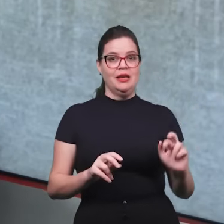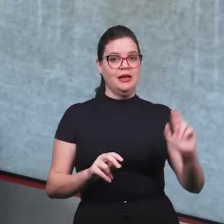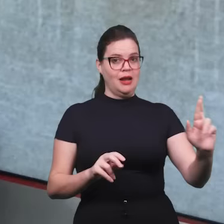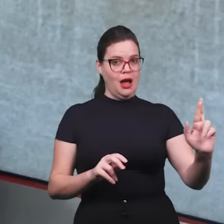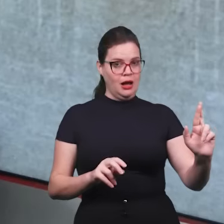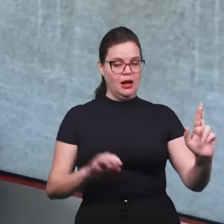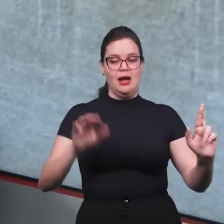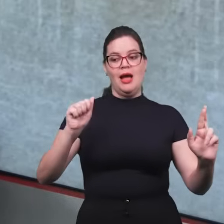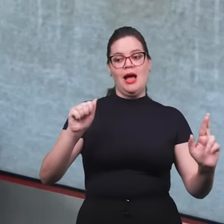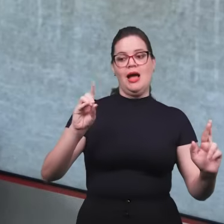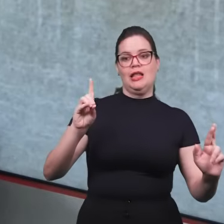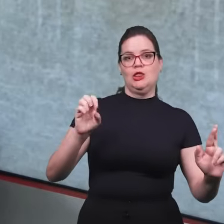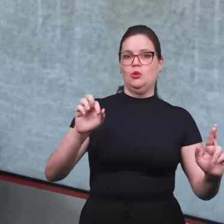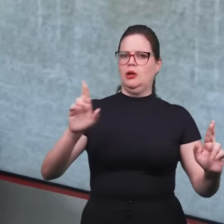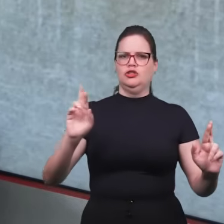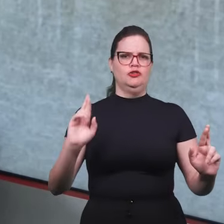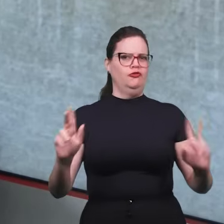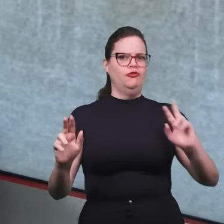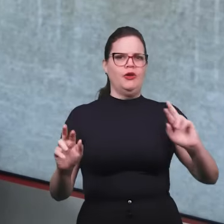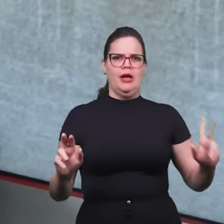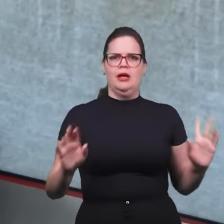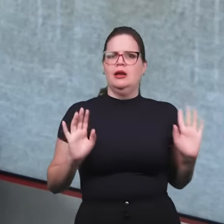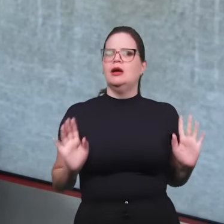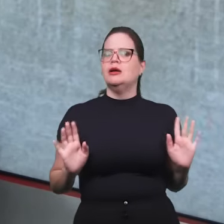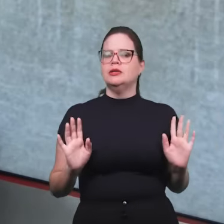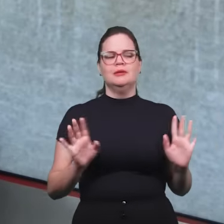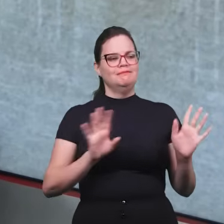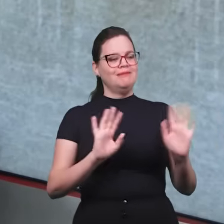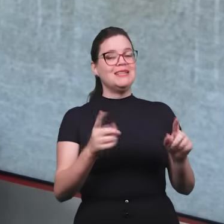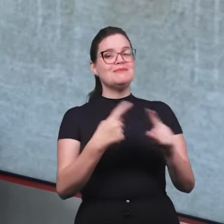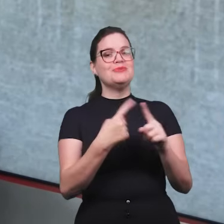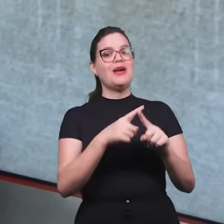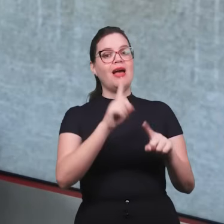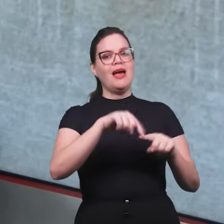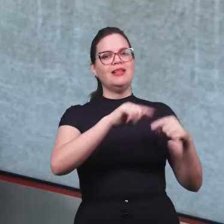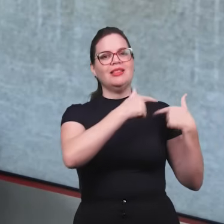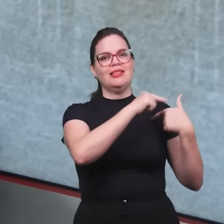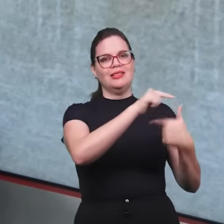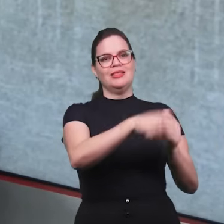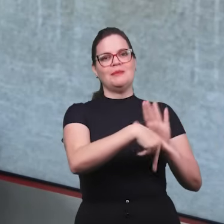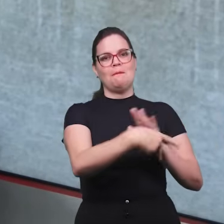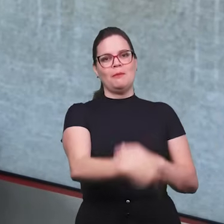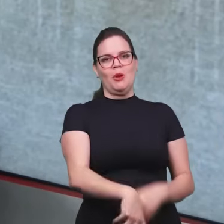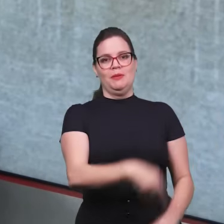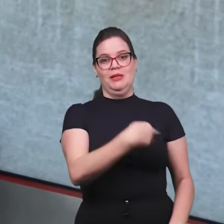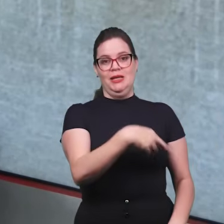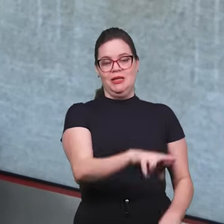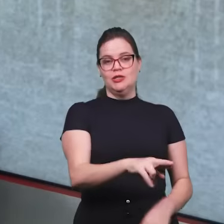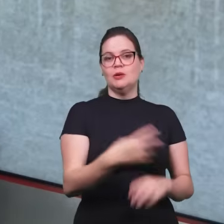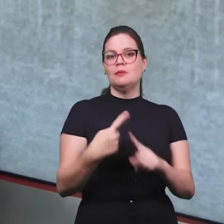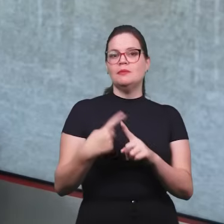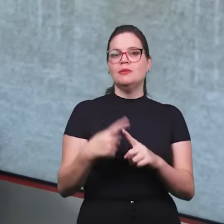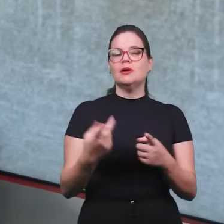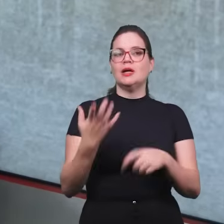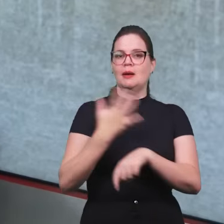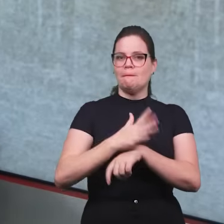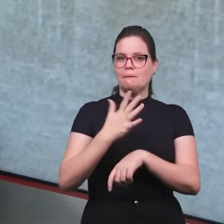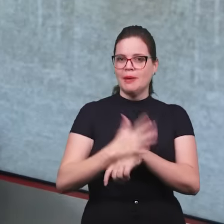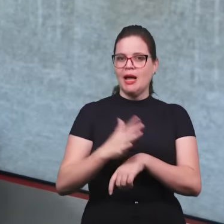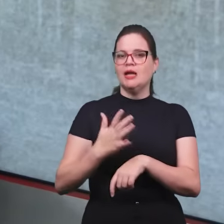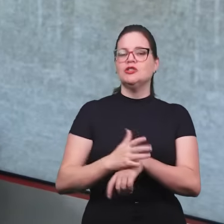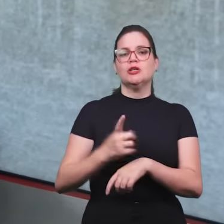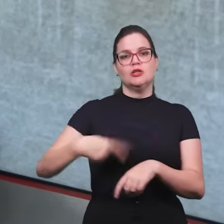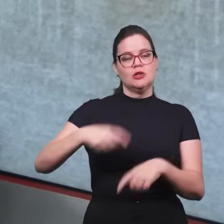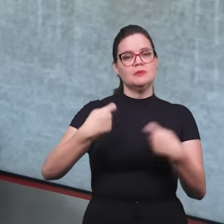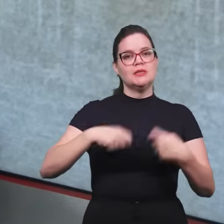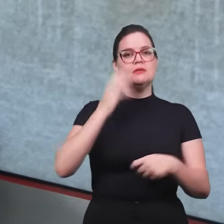religiosas. O problema, porém, não está apenas na definição teórica, mas também na prática. Por quê?